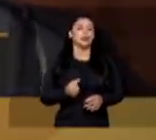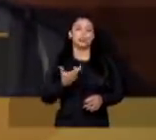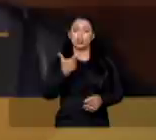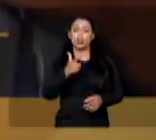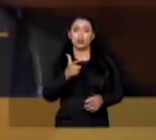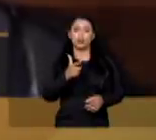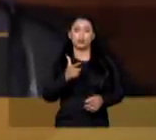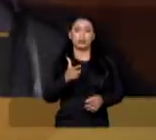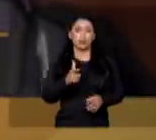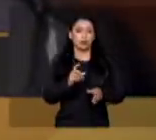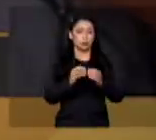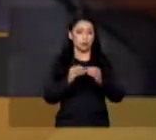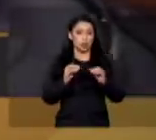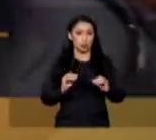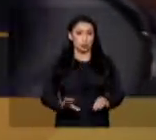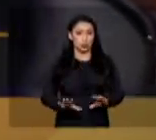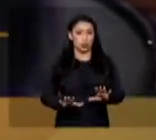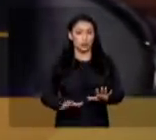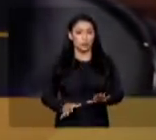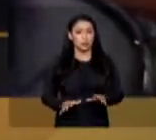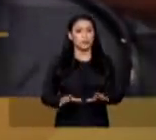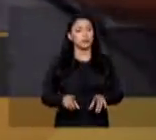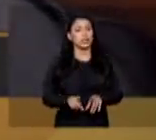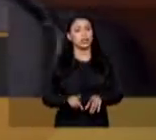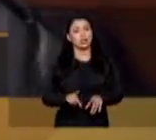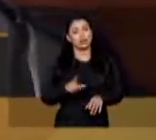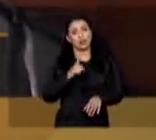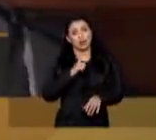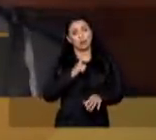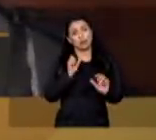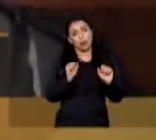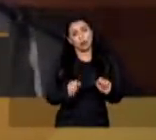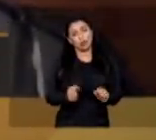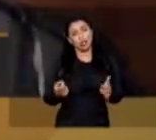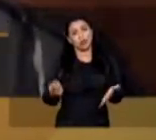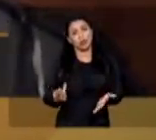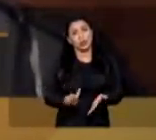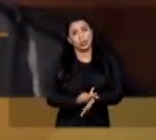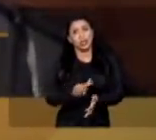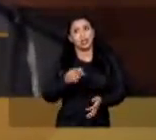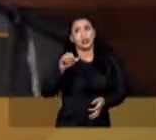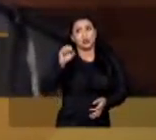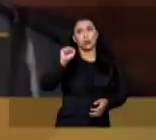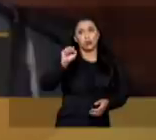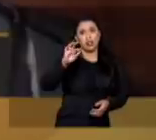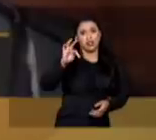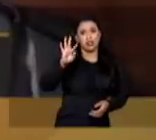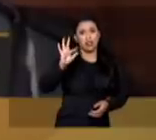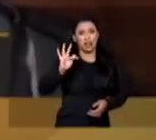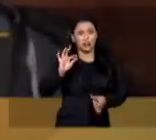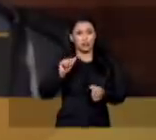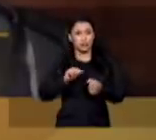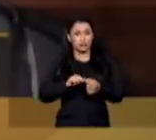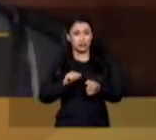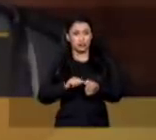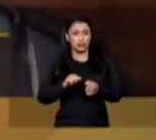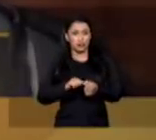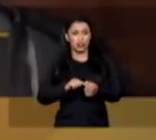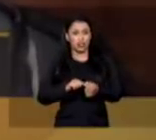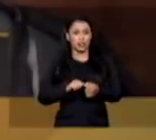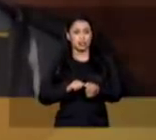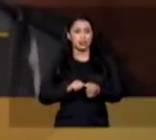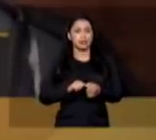prejuízo. Nas excepcionalíssimas hipóteses em que este tribunal deliberou sobre um mérito